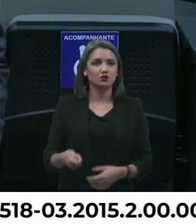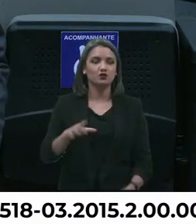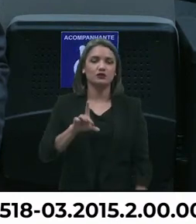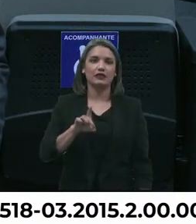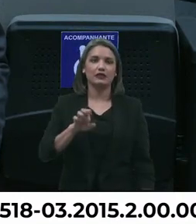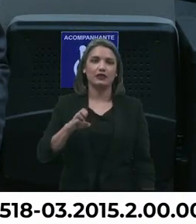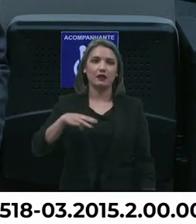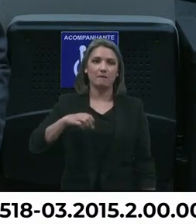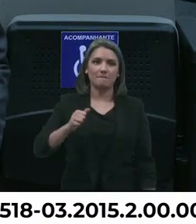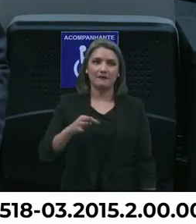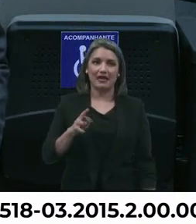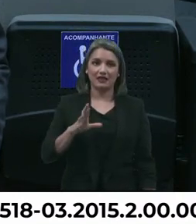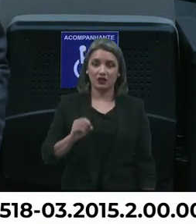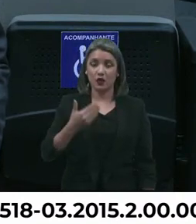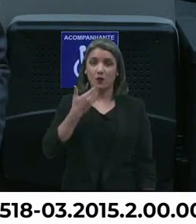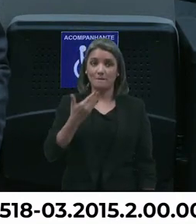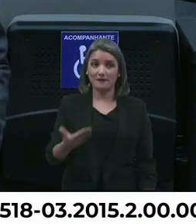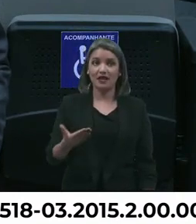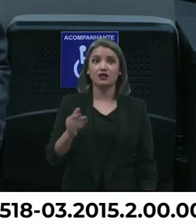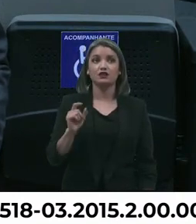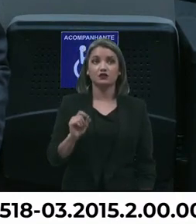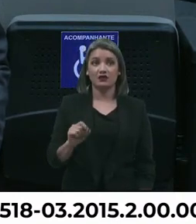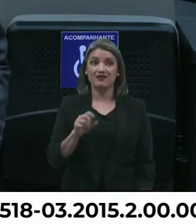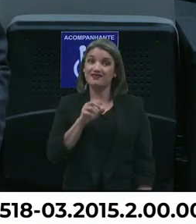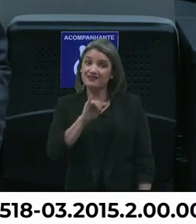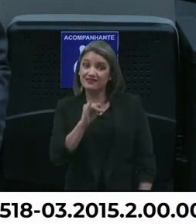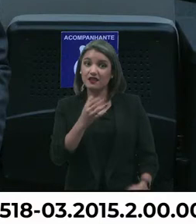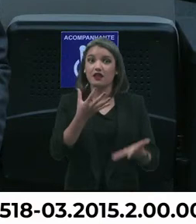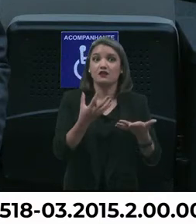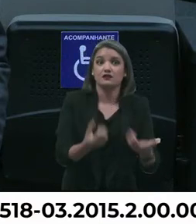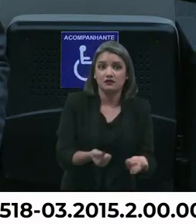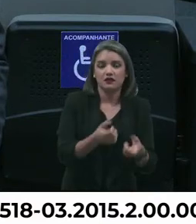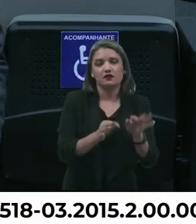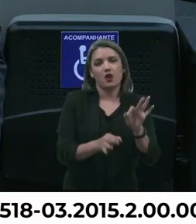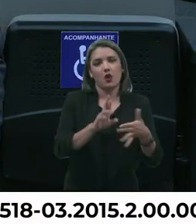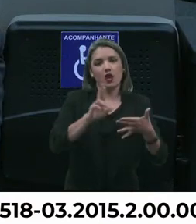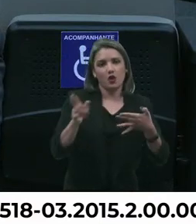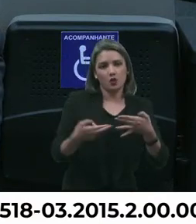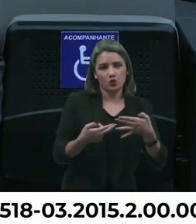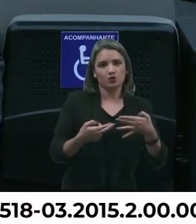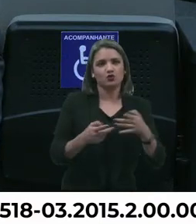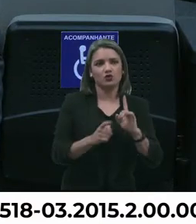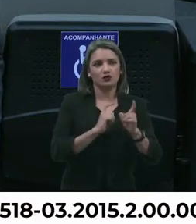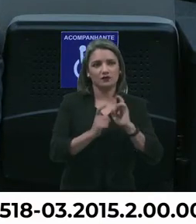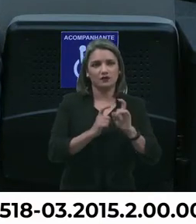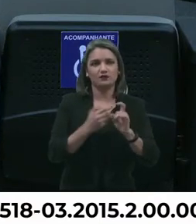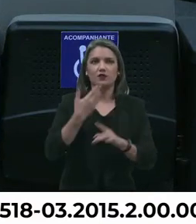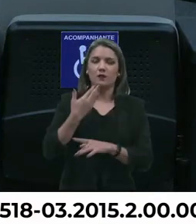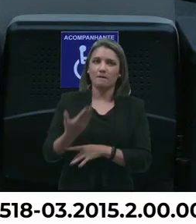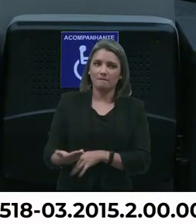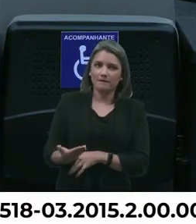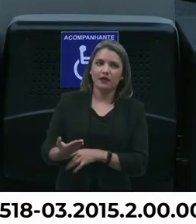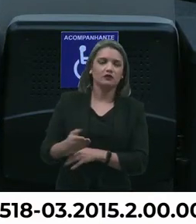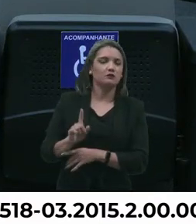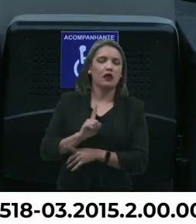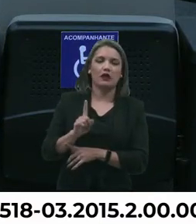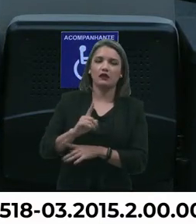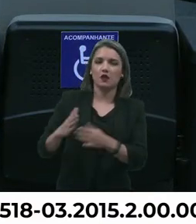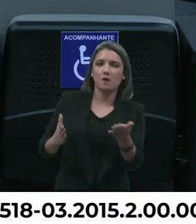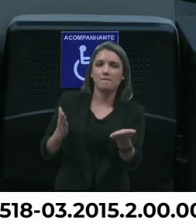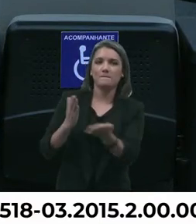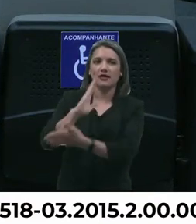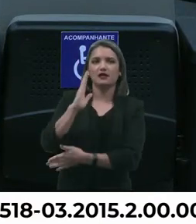Pereira pugna pelo eventual conhecido presente recurso administrativo, no mérito, lhe seja negado o